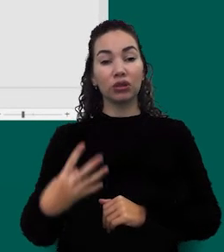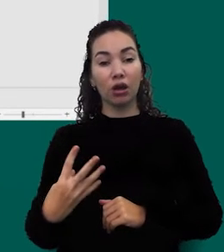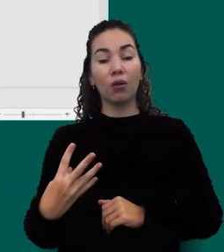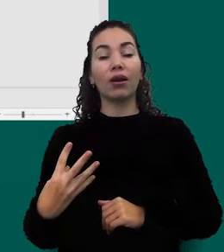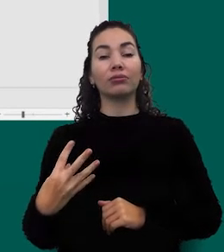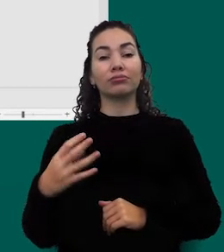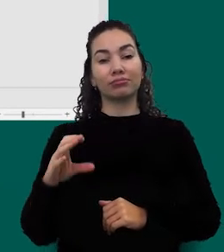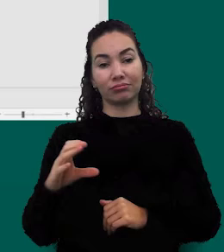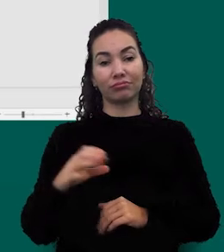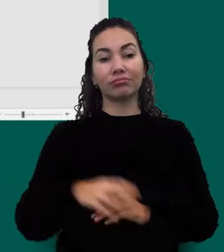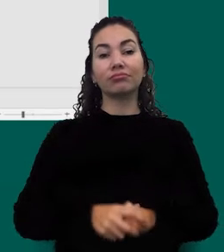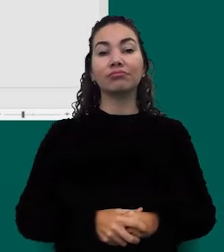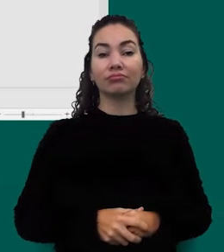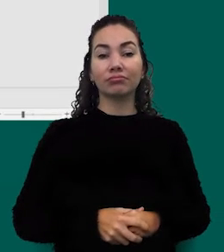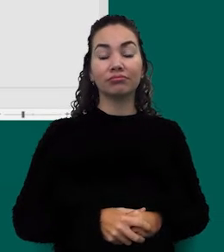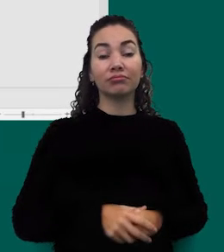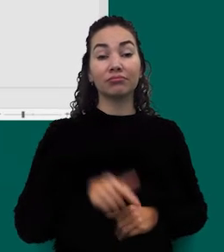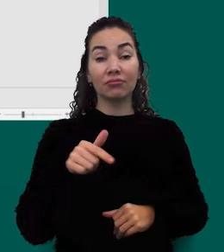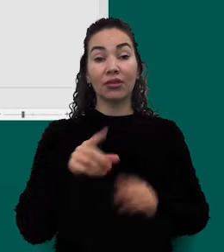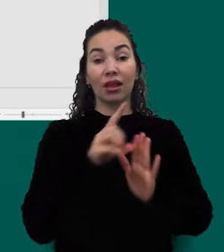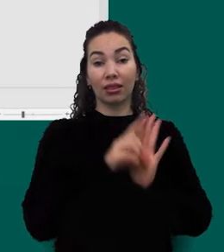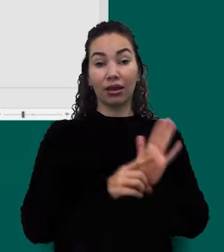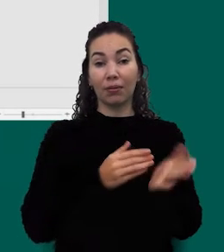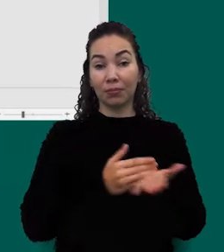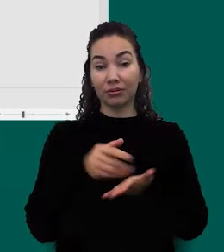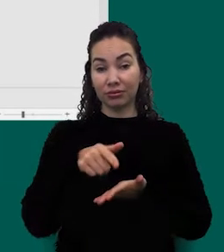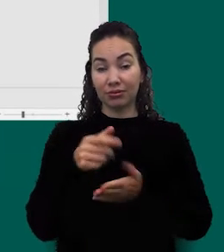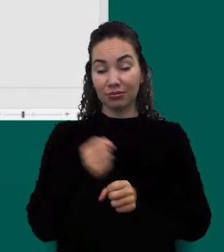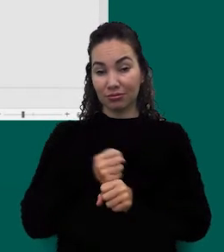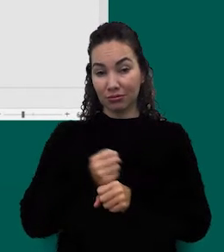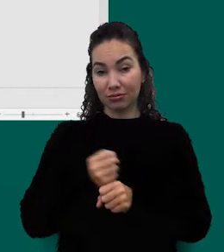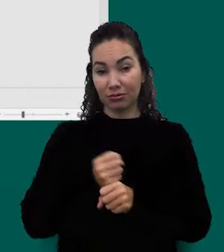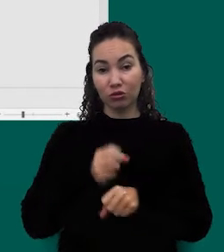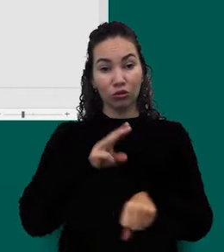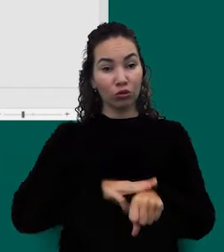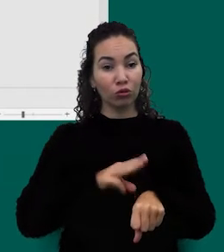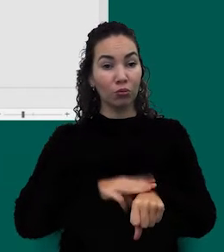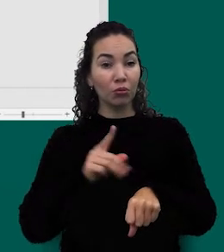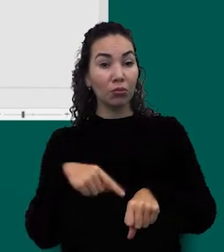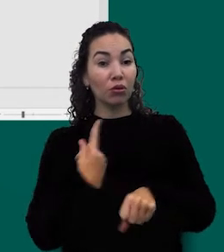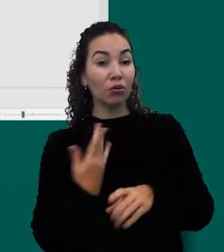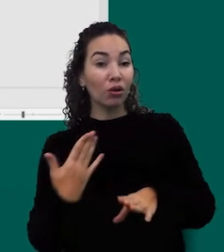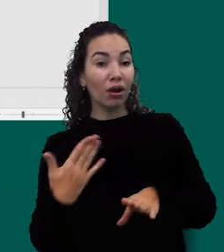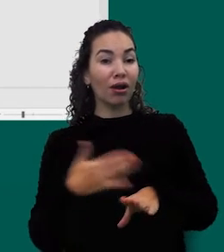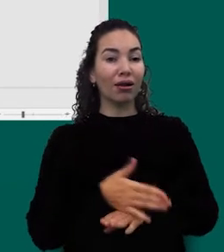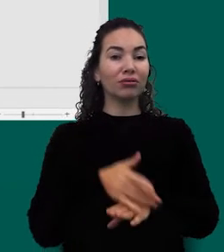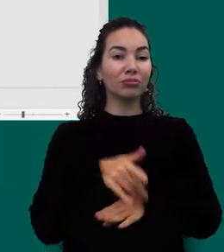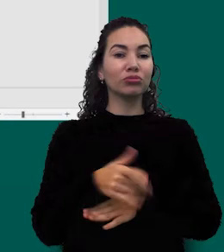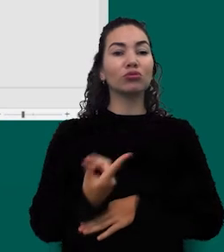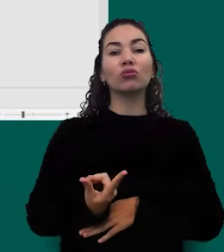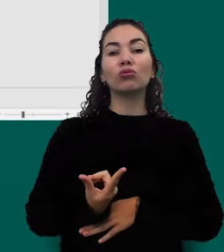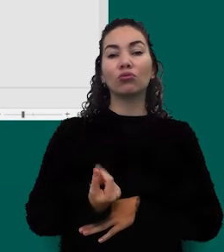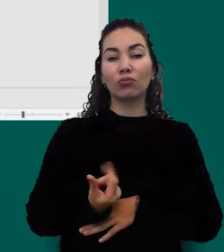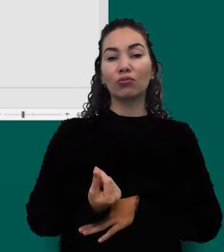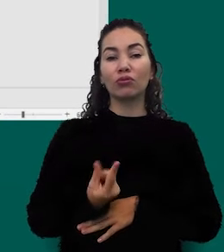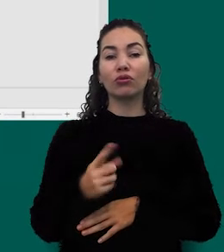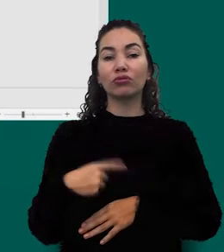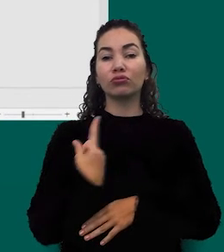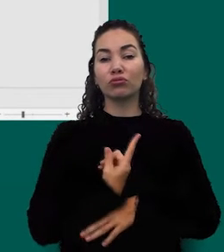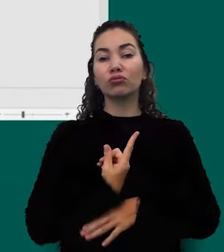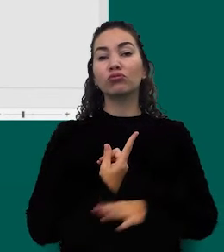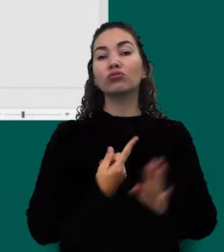24.751,74. Na declaração, a partir deste ano, no momento em que nós entramos com esse valor lá nos